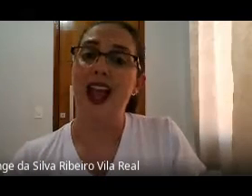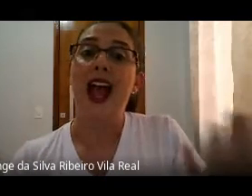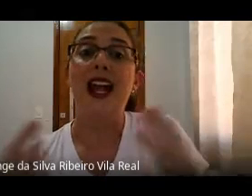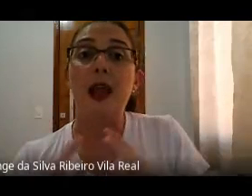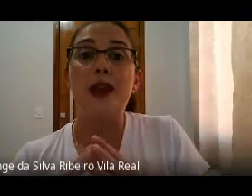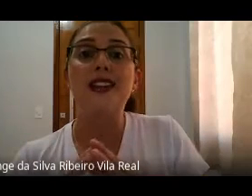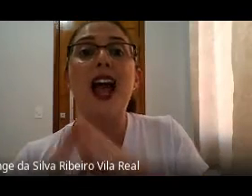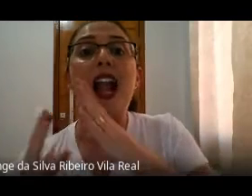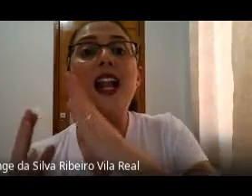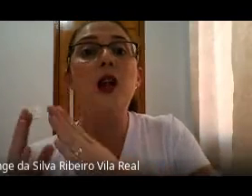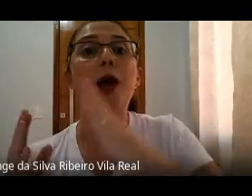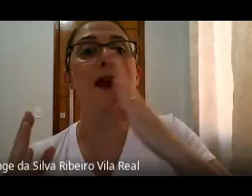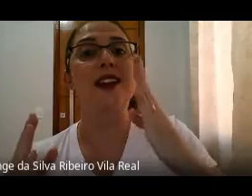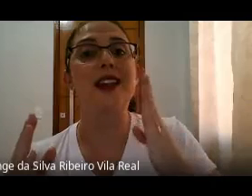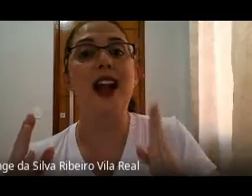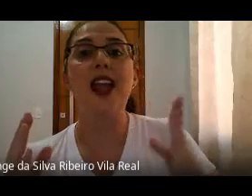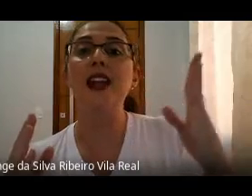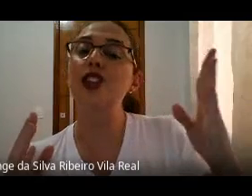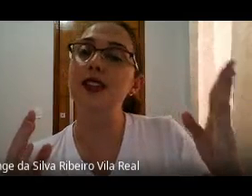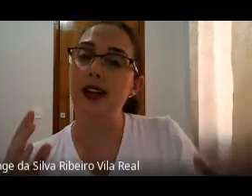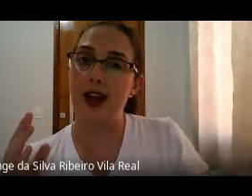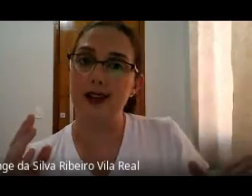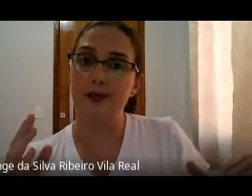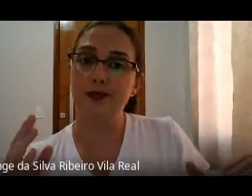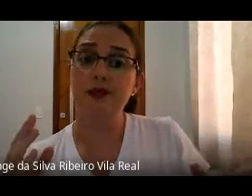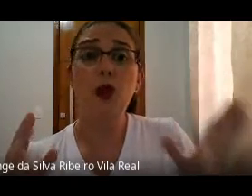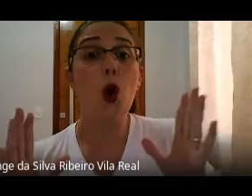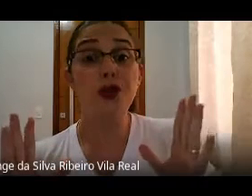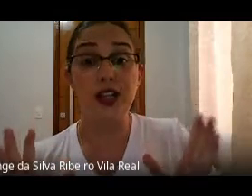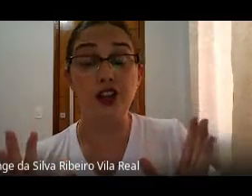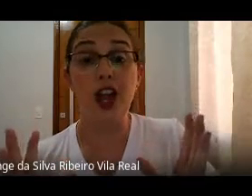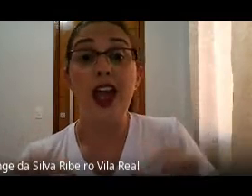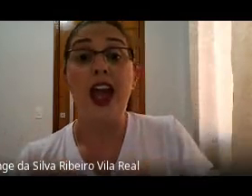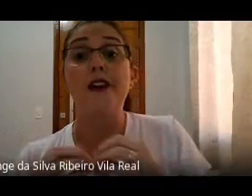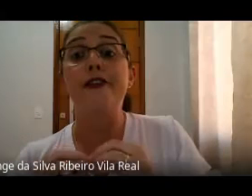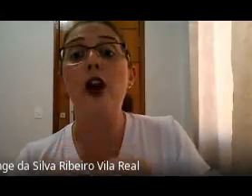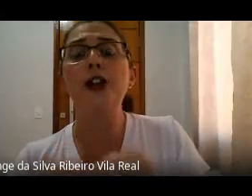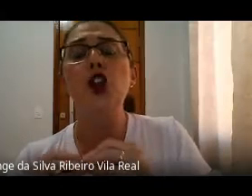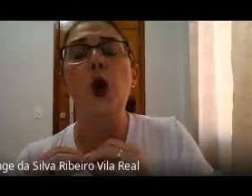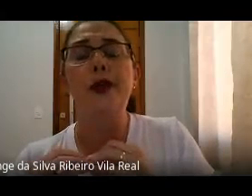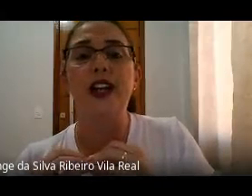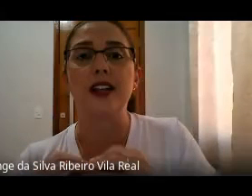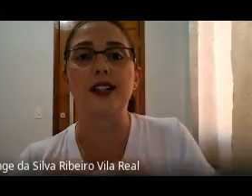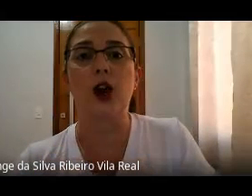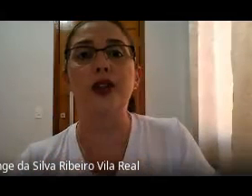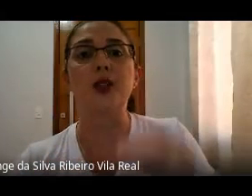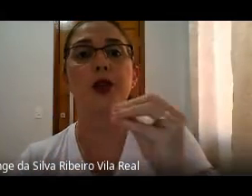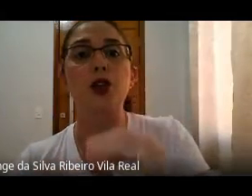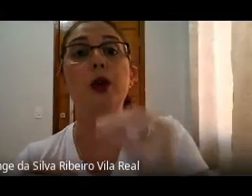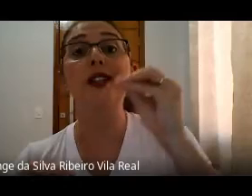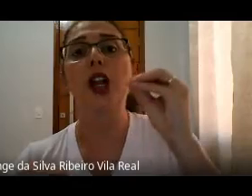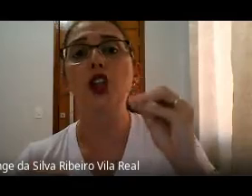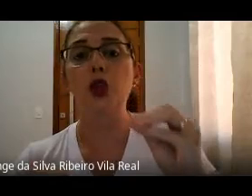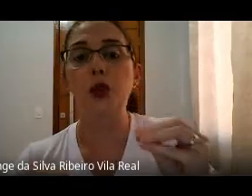significa? Libras é a língua brasileira de sinais, ou seja, é a forma de comunicação